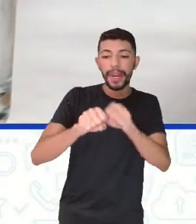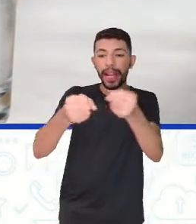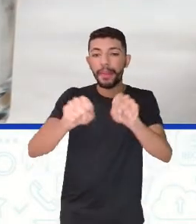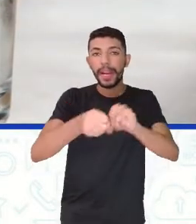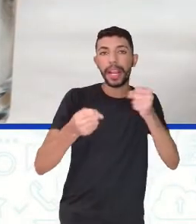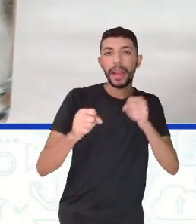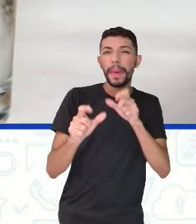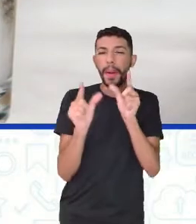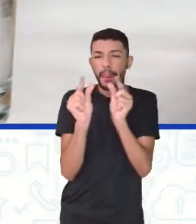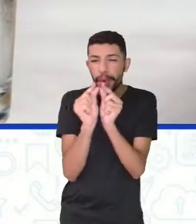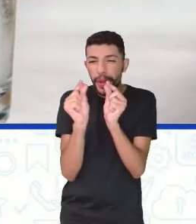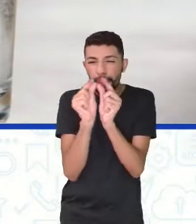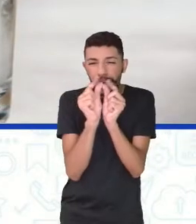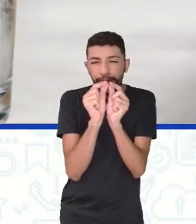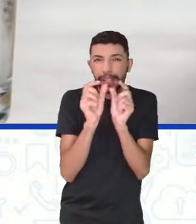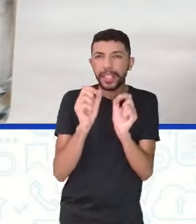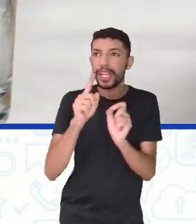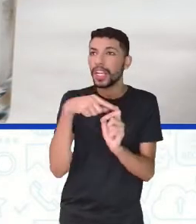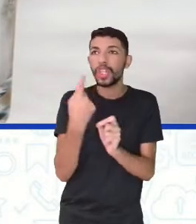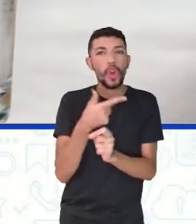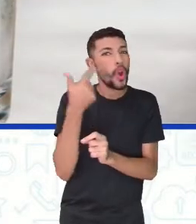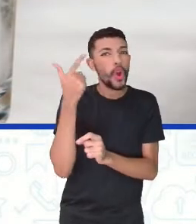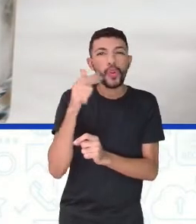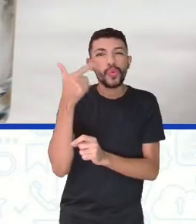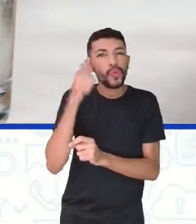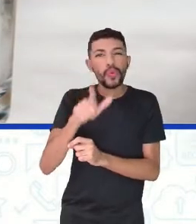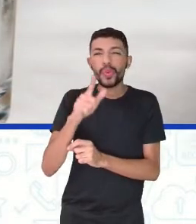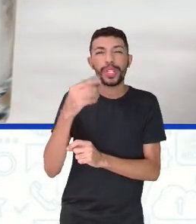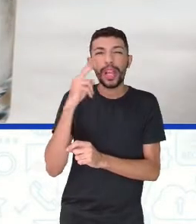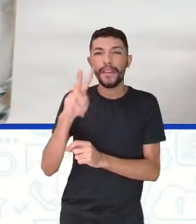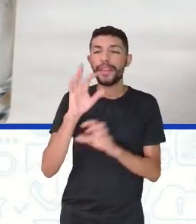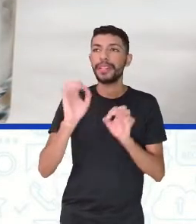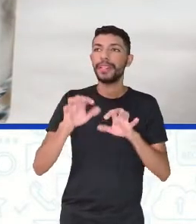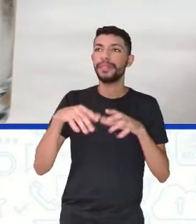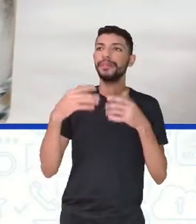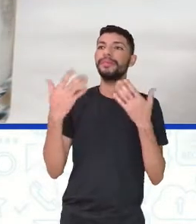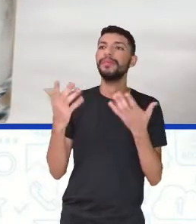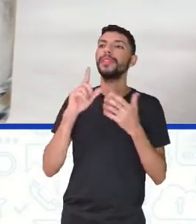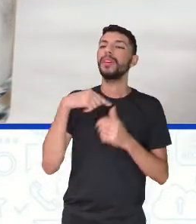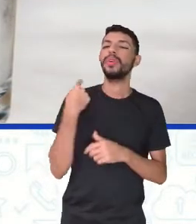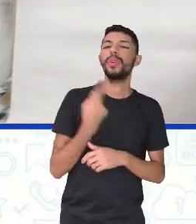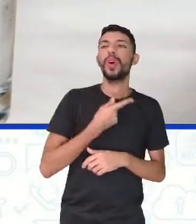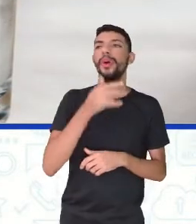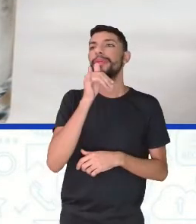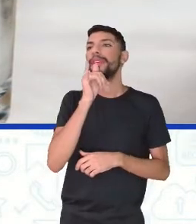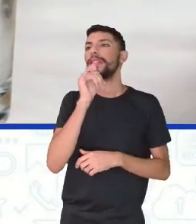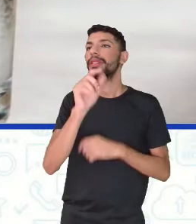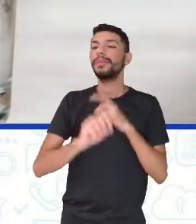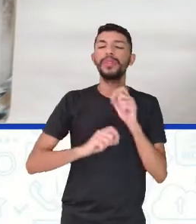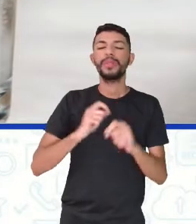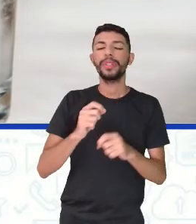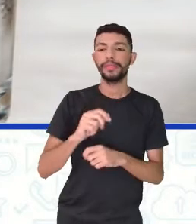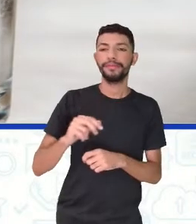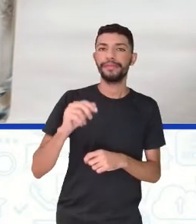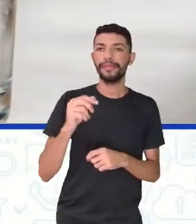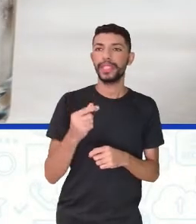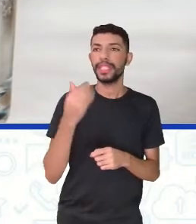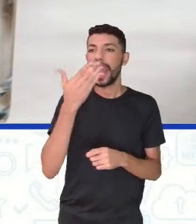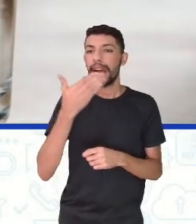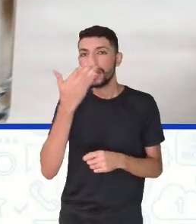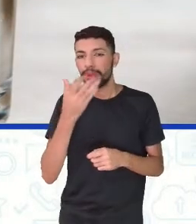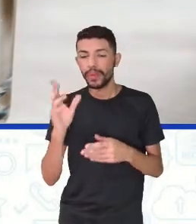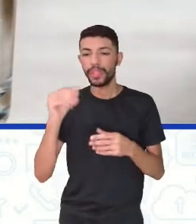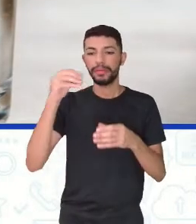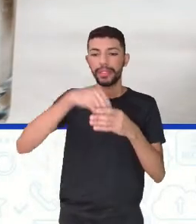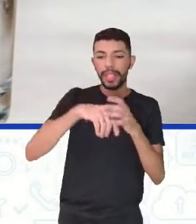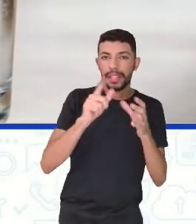bem pequenas, mas tão pequenas que a gente não consegue ver mais. Então, a gente coloca o açúcar na água, vê para o